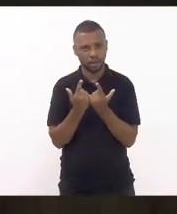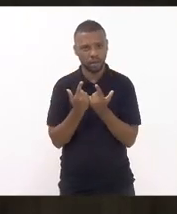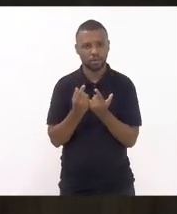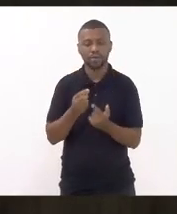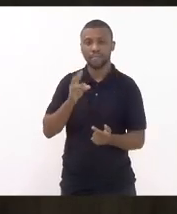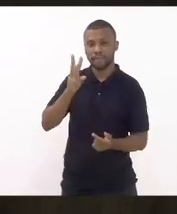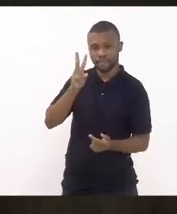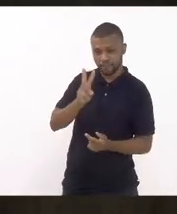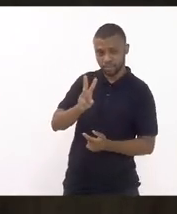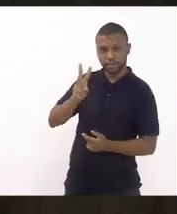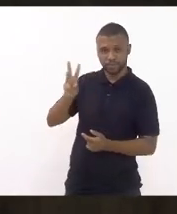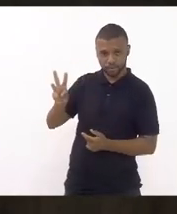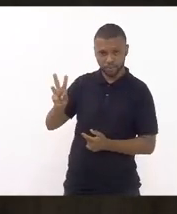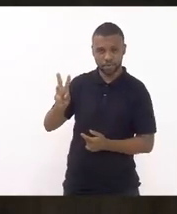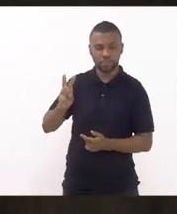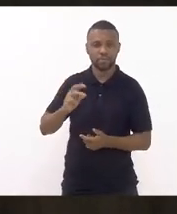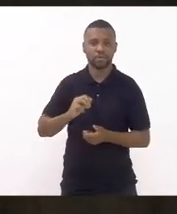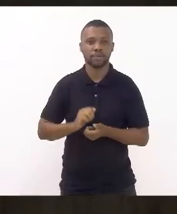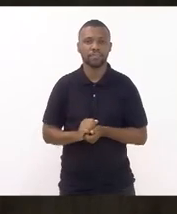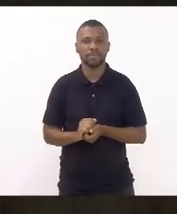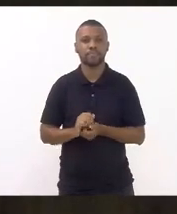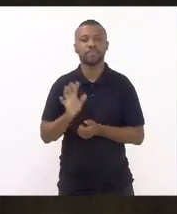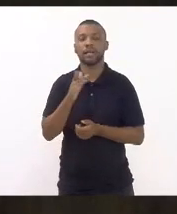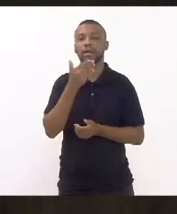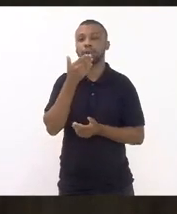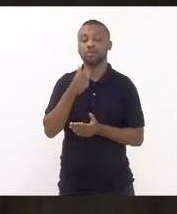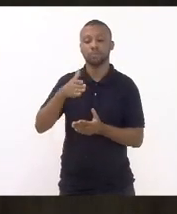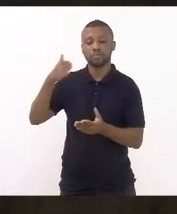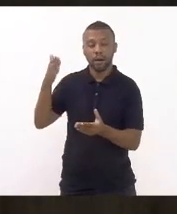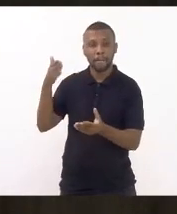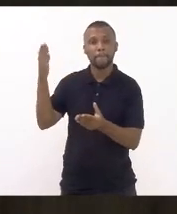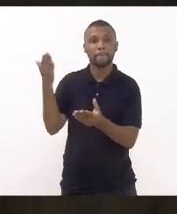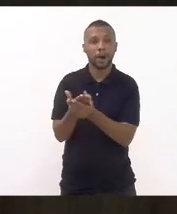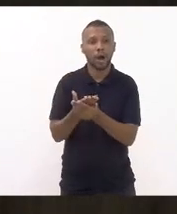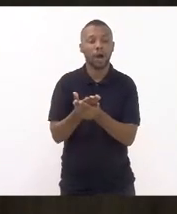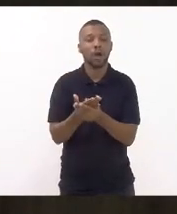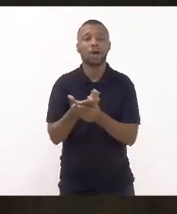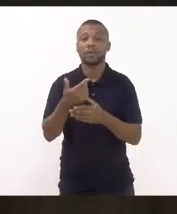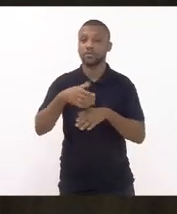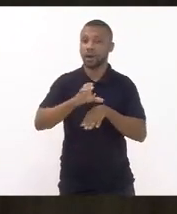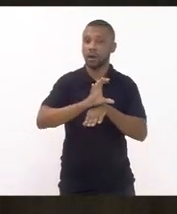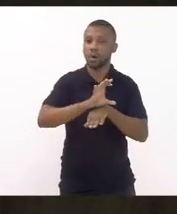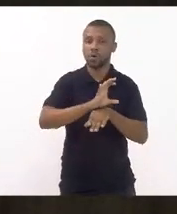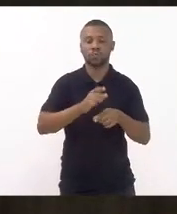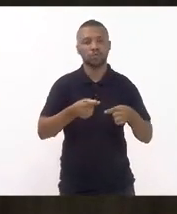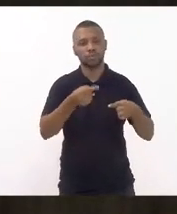Wilson Witzel, e entrou com uma representação de inconstitucionalidade